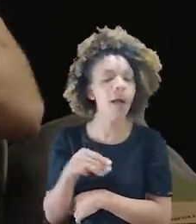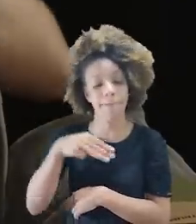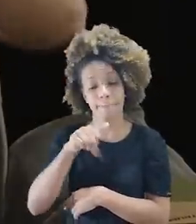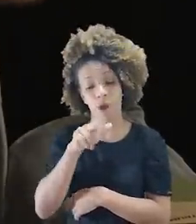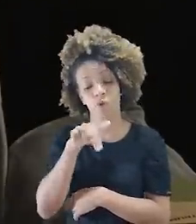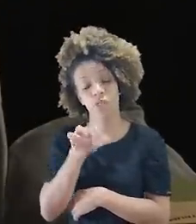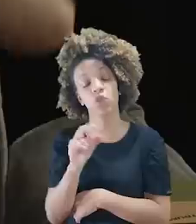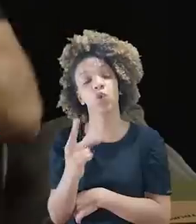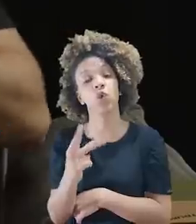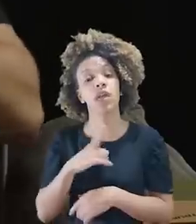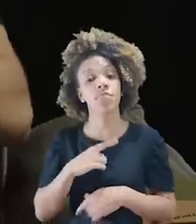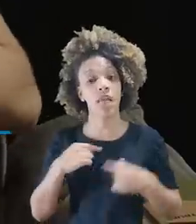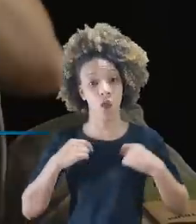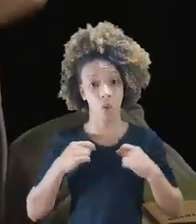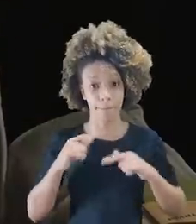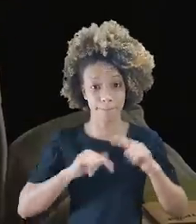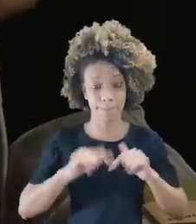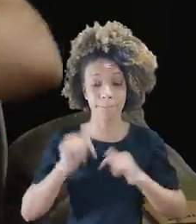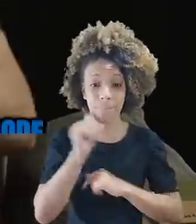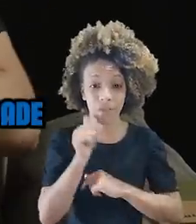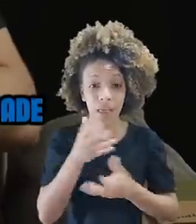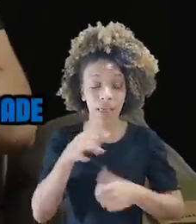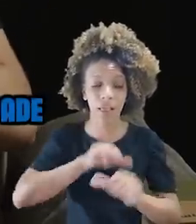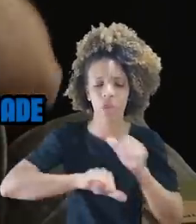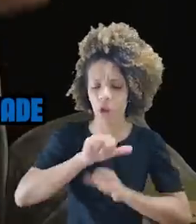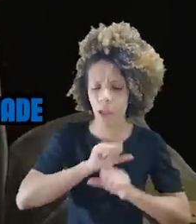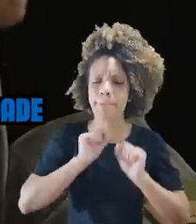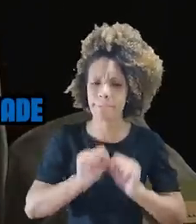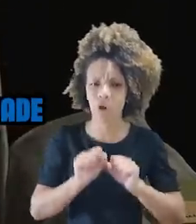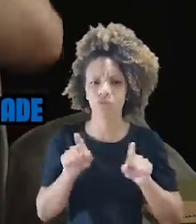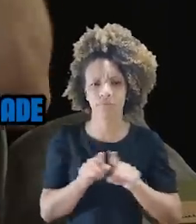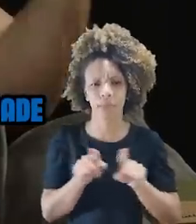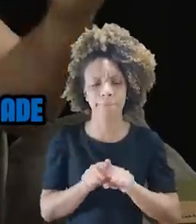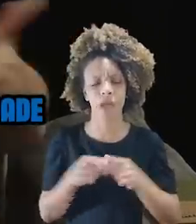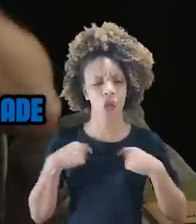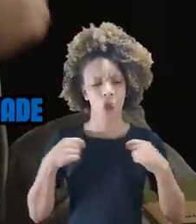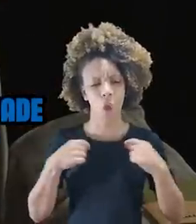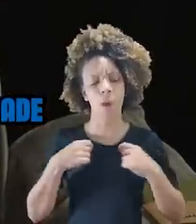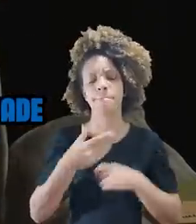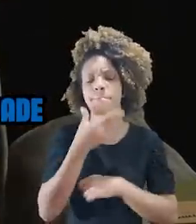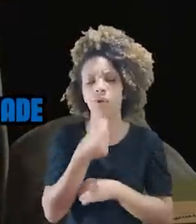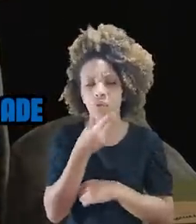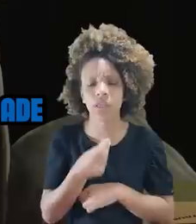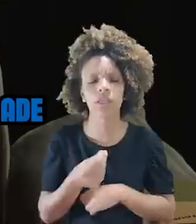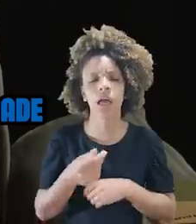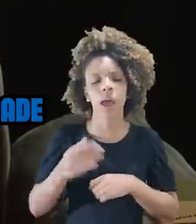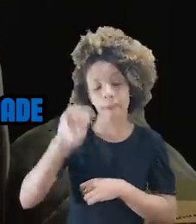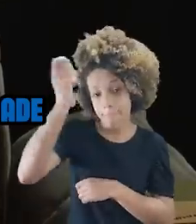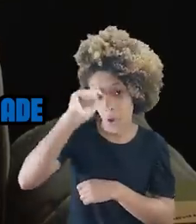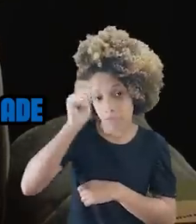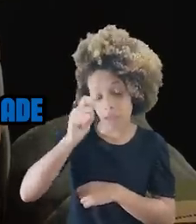desconto tem roupa feminina se quiser trocar você troca tem roua masculina tem boné tem camiseta tem bermuda